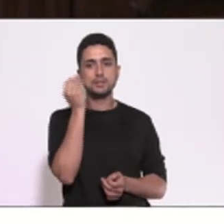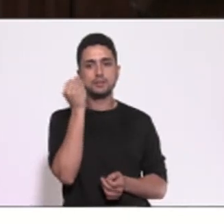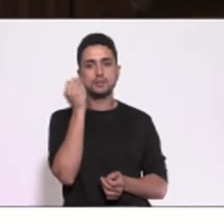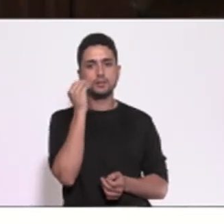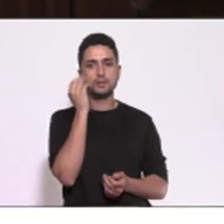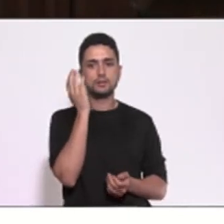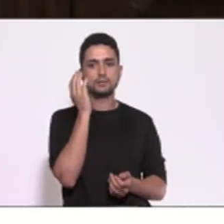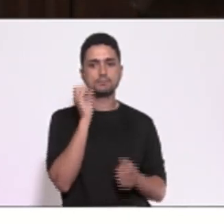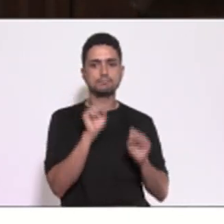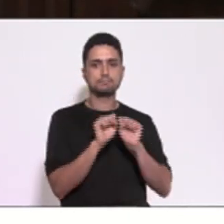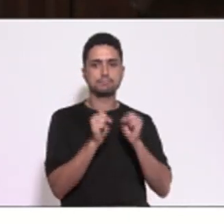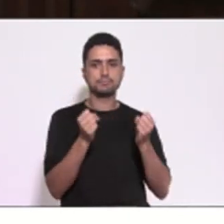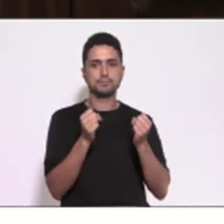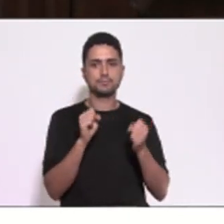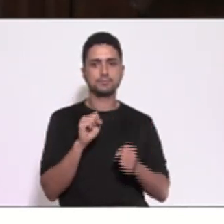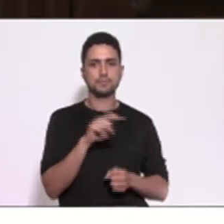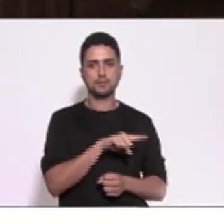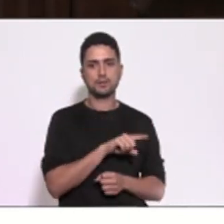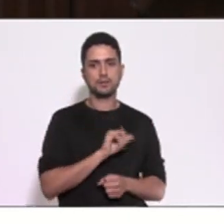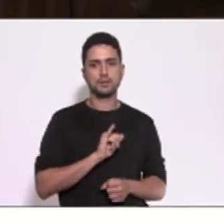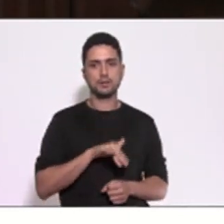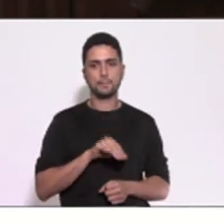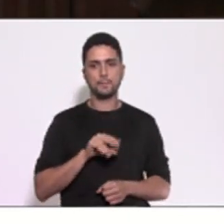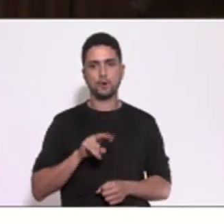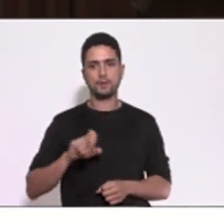aquele imóvel e ali,